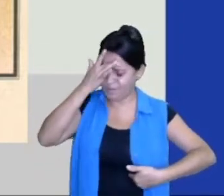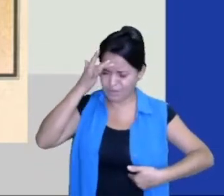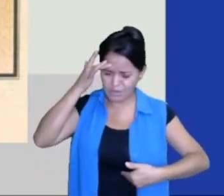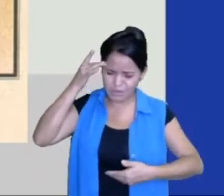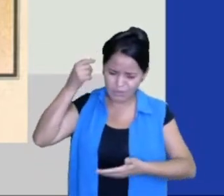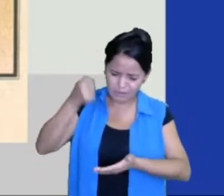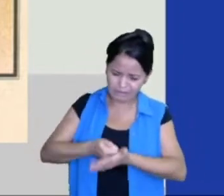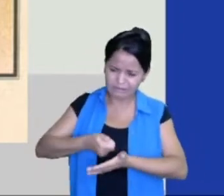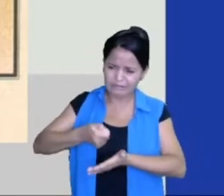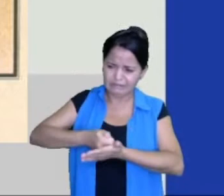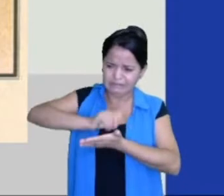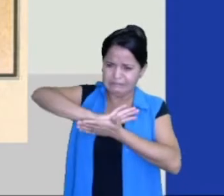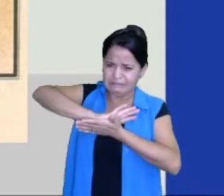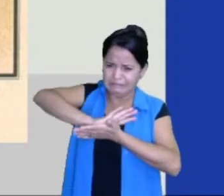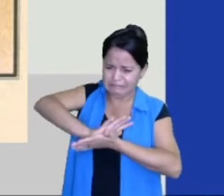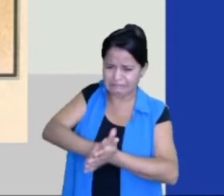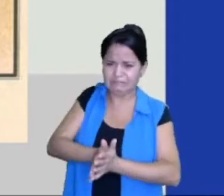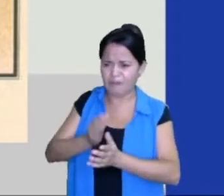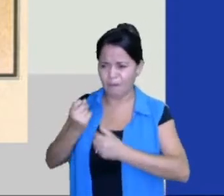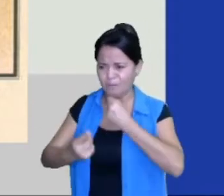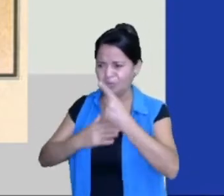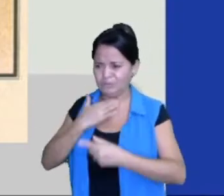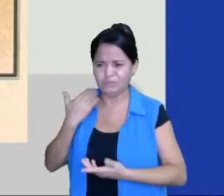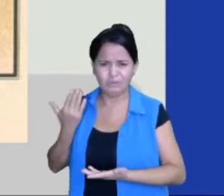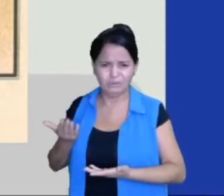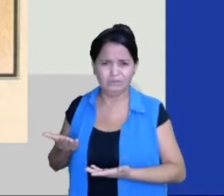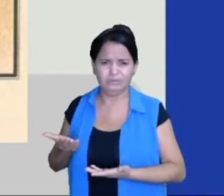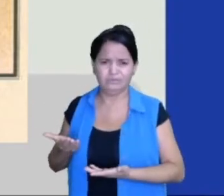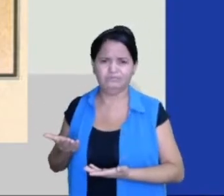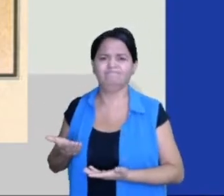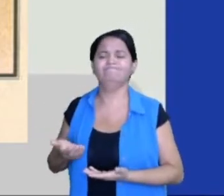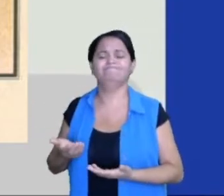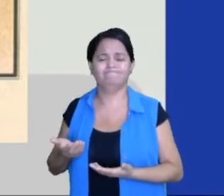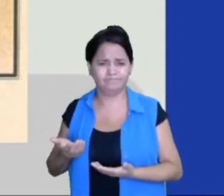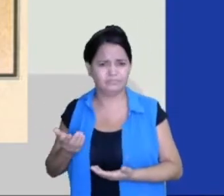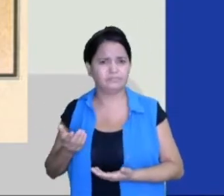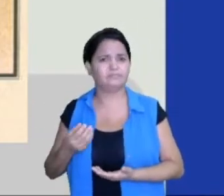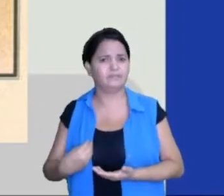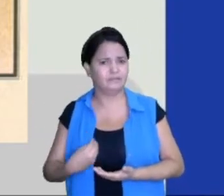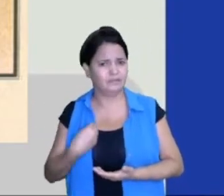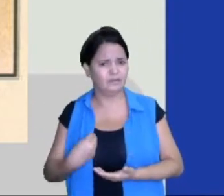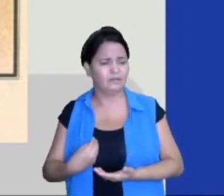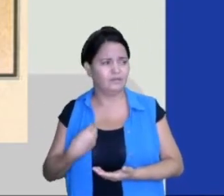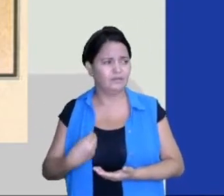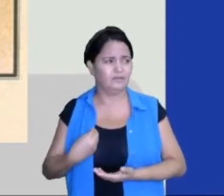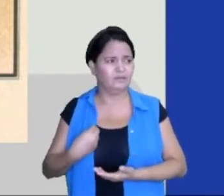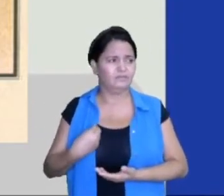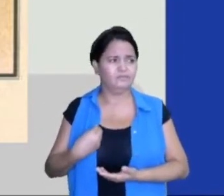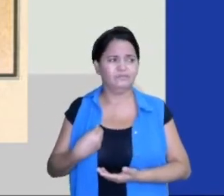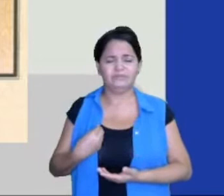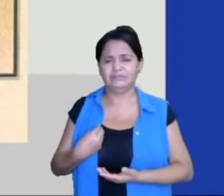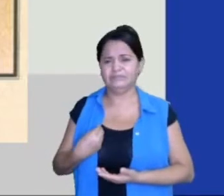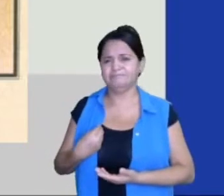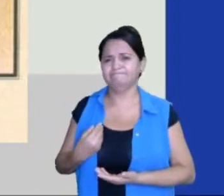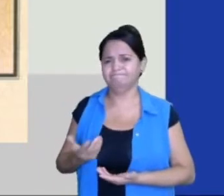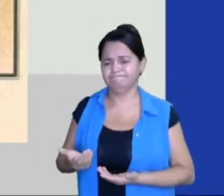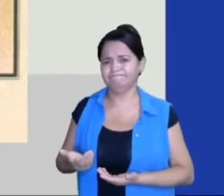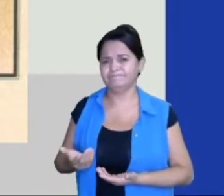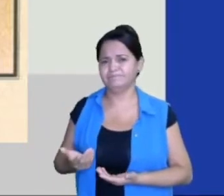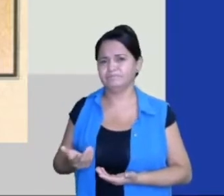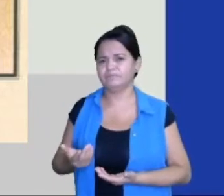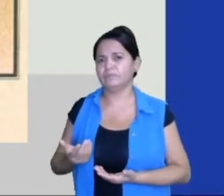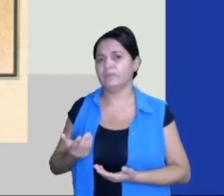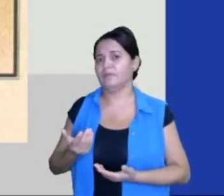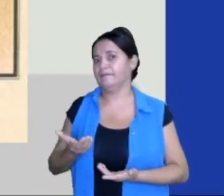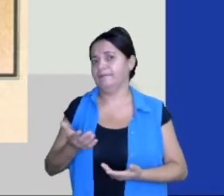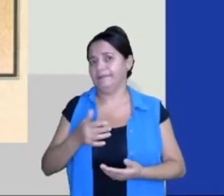e desmandos das autoridades. Então, as pessoas que sairiam beneficiadas, como eu falei para vocês, seriam